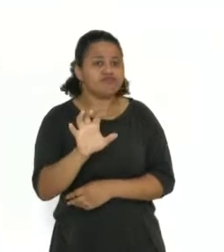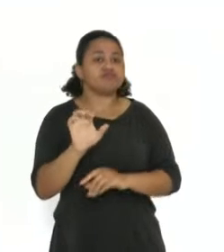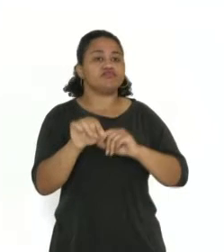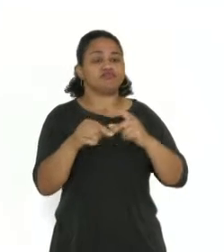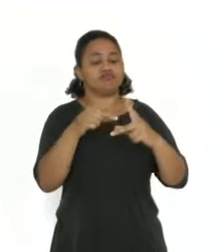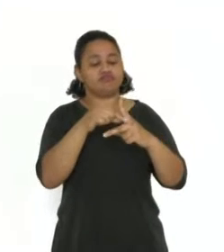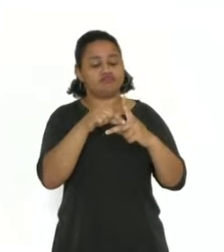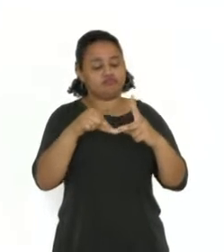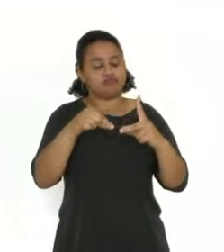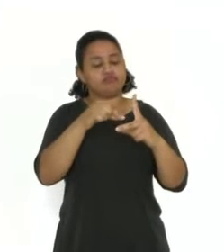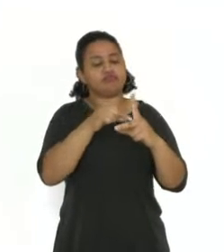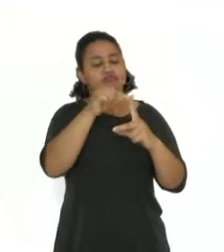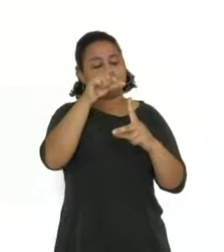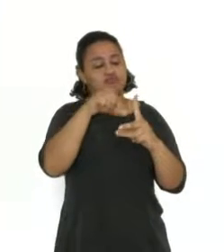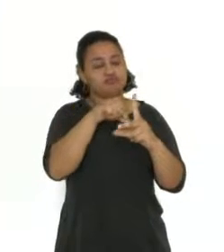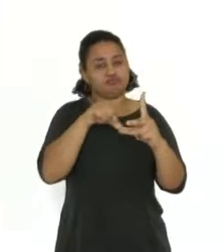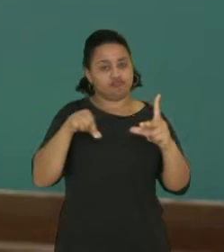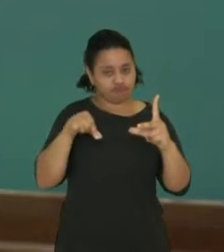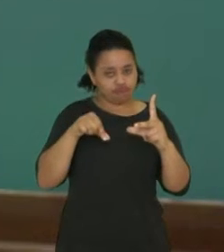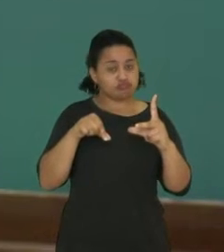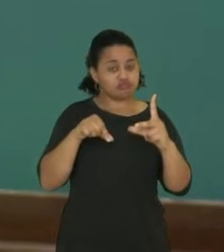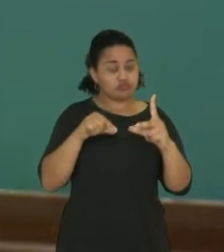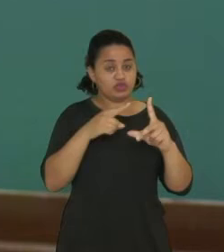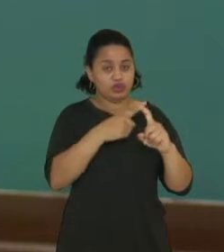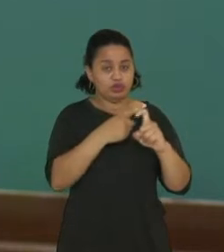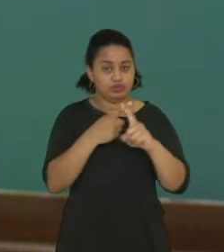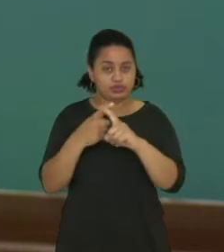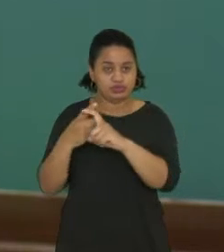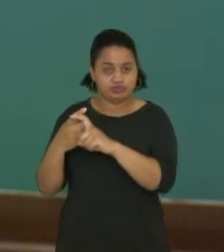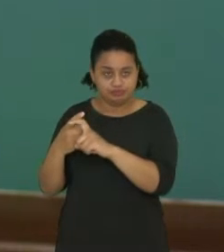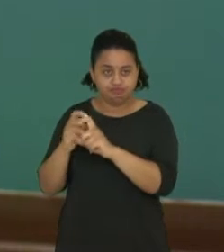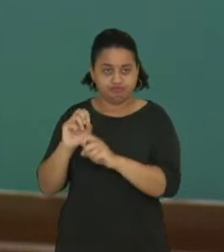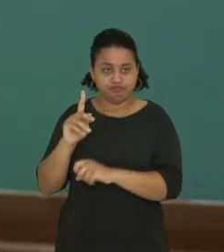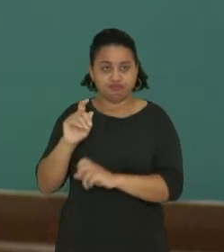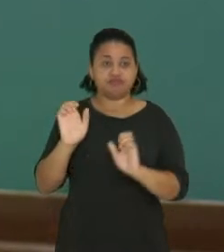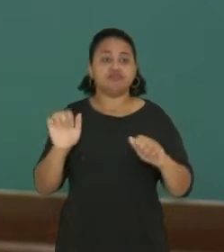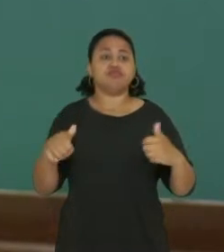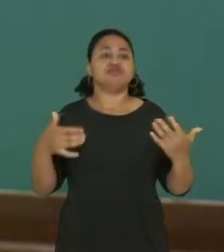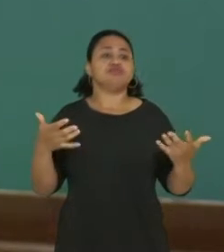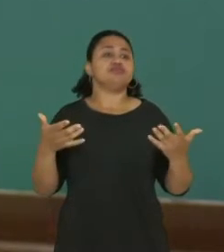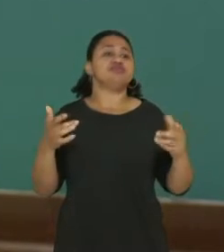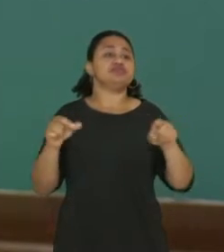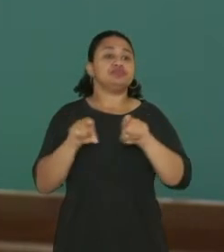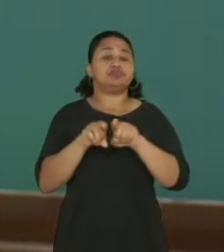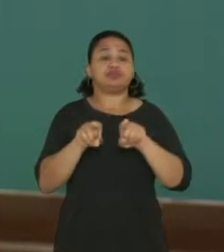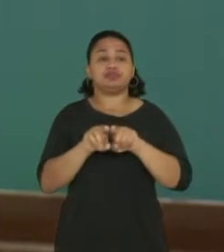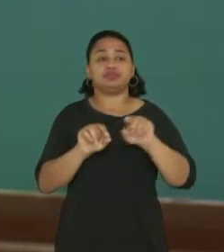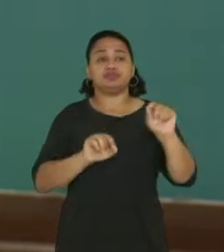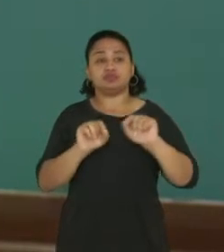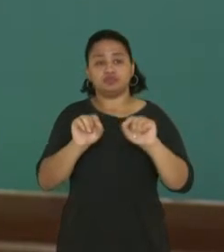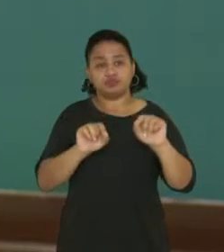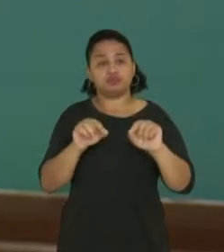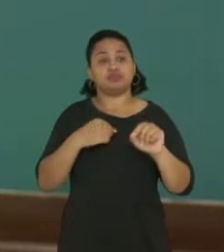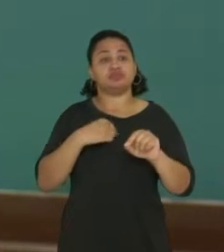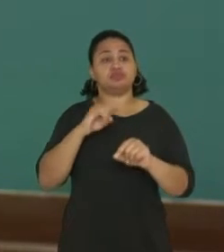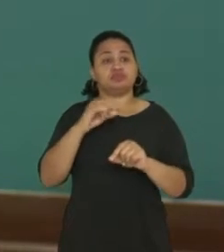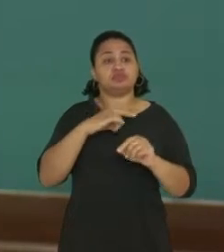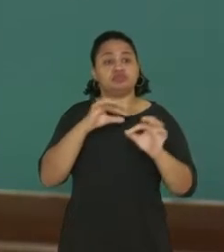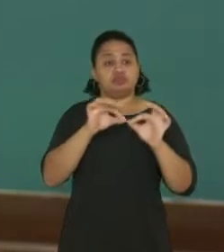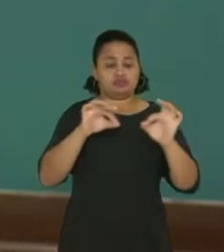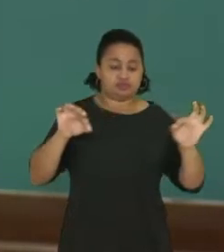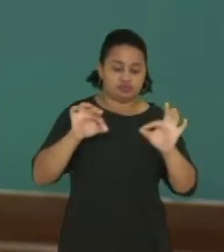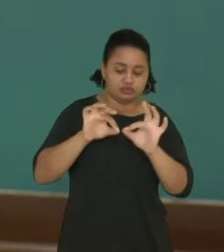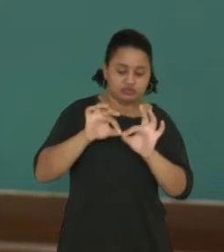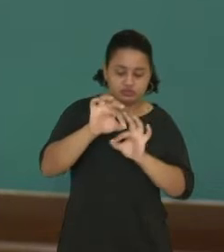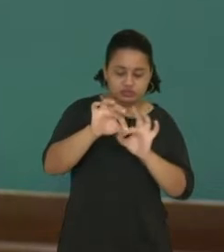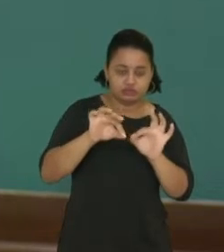3 dimensões, largura, comprimento e altura, beleza? Então, tá joia. E além disso, quando a gente está falando das medidas, né,